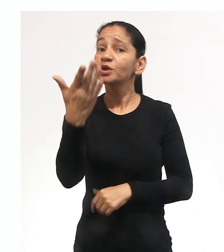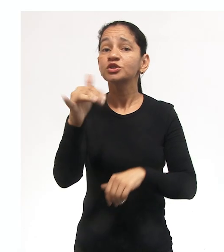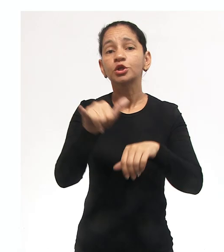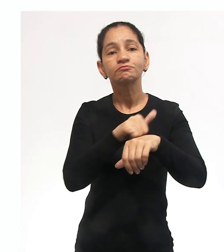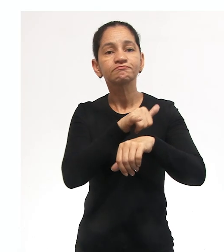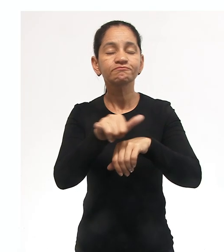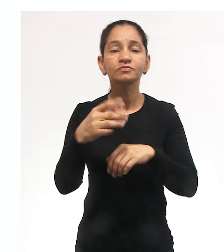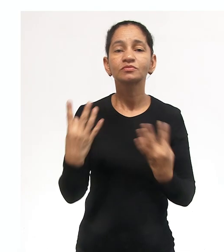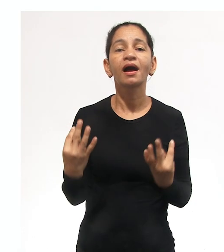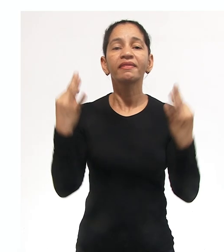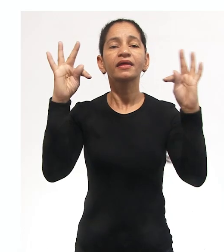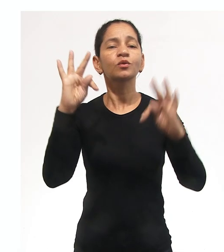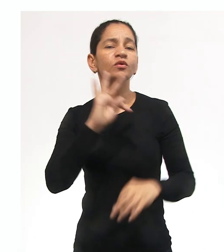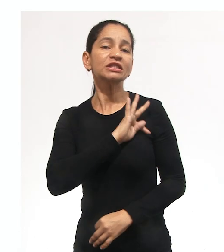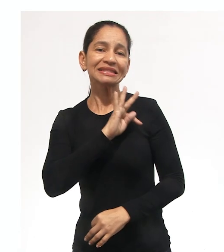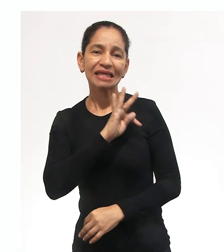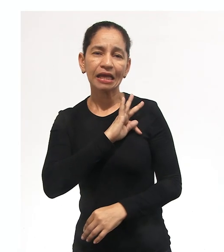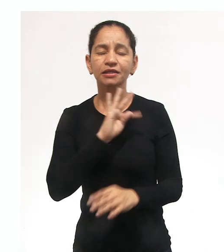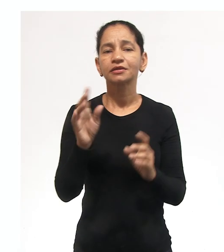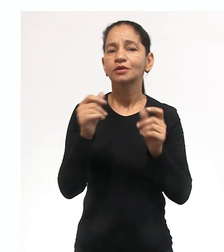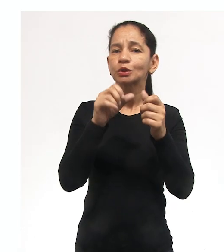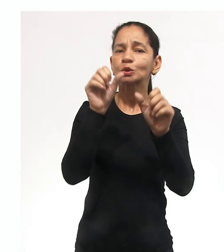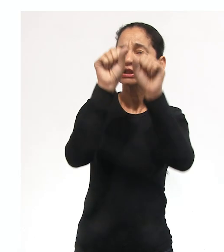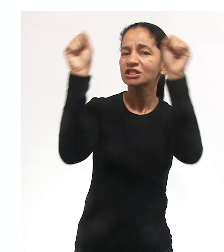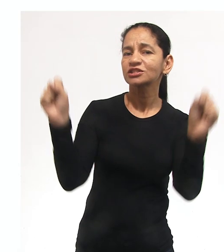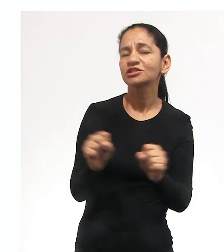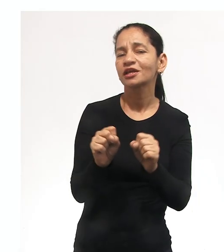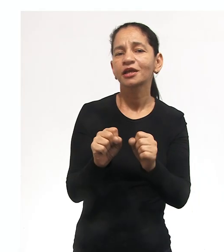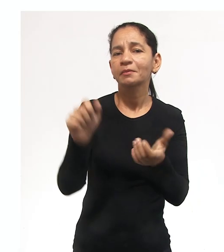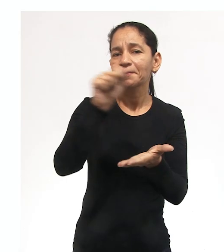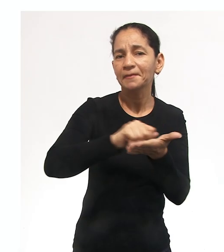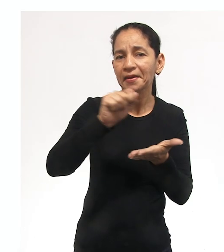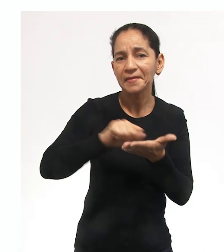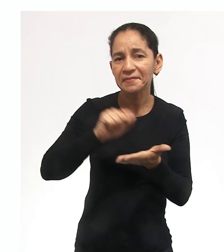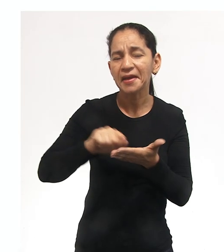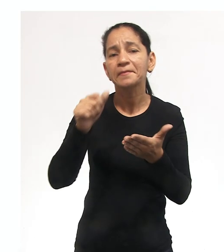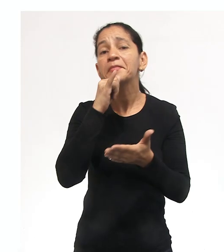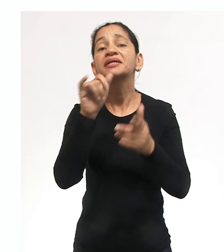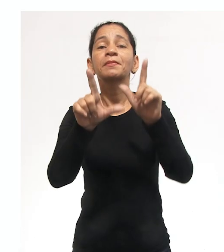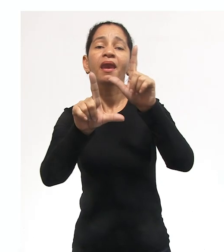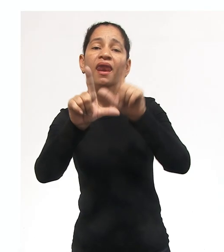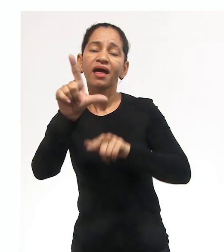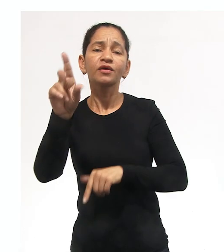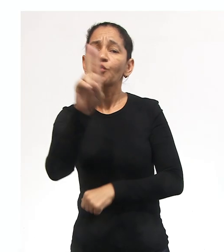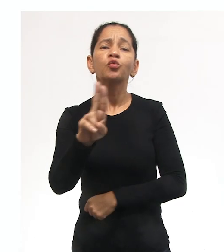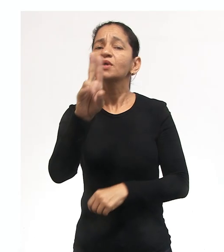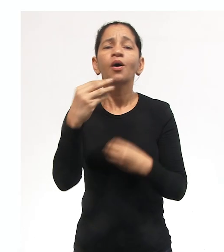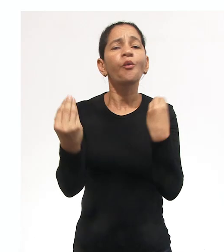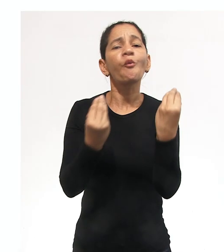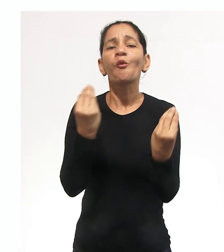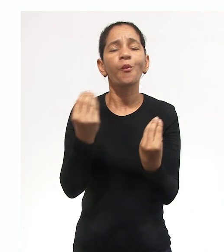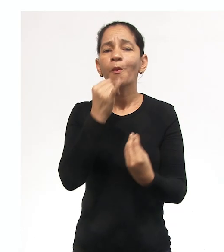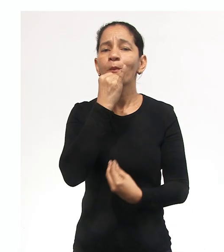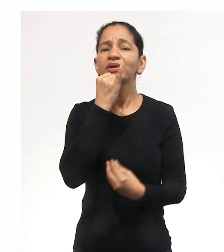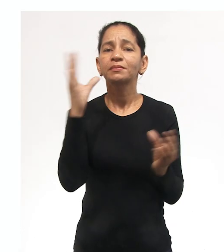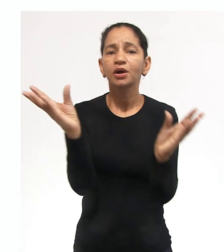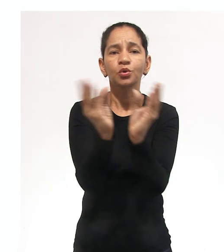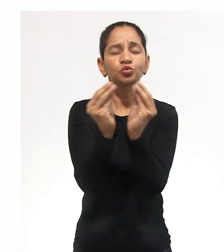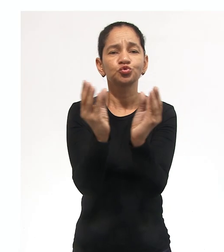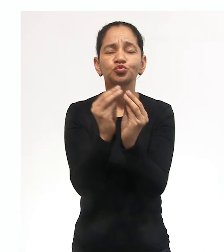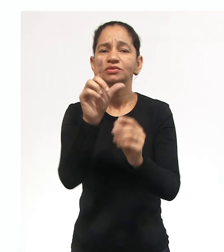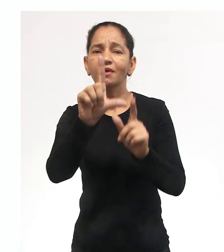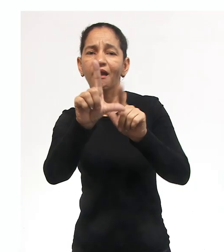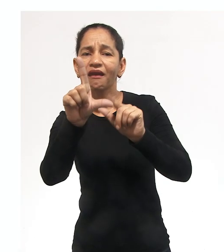uma tecnologia, que é o sistema alfabético e ortográfico. Como é que eu vou usar esse